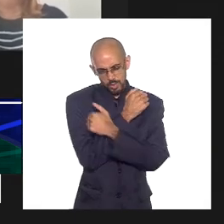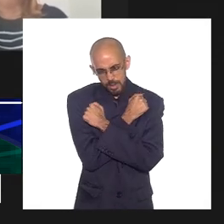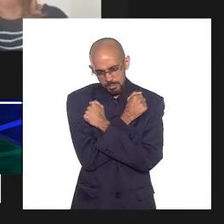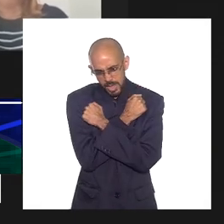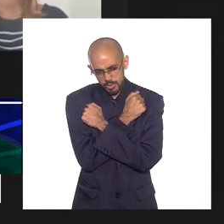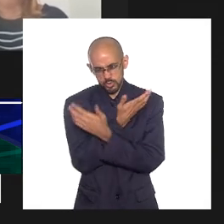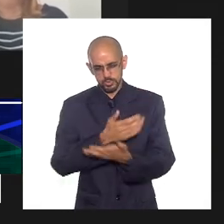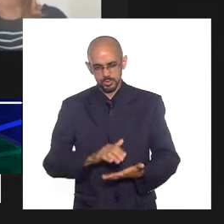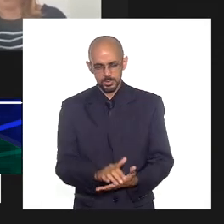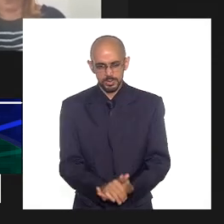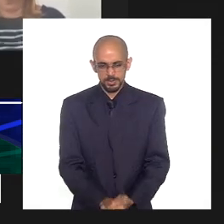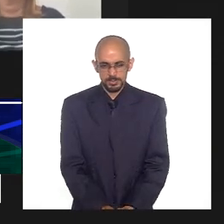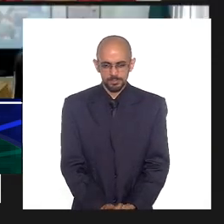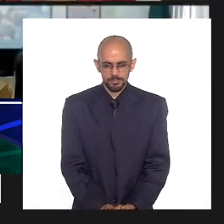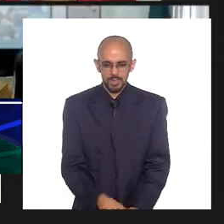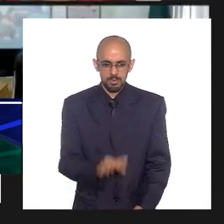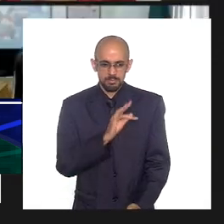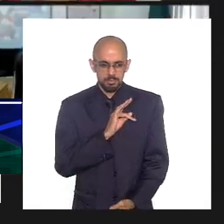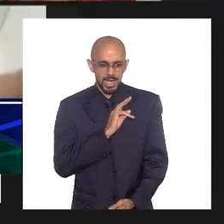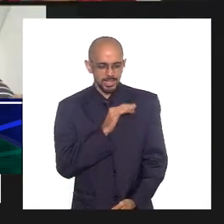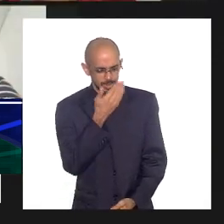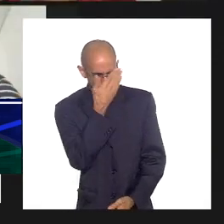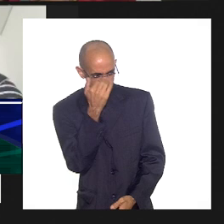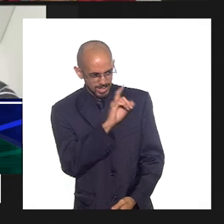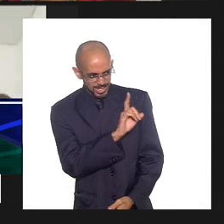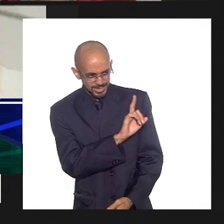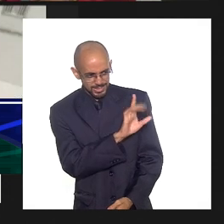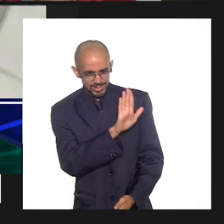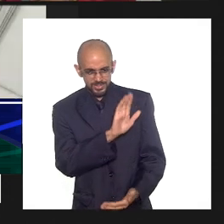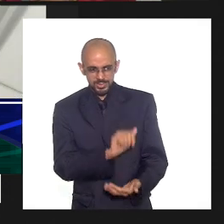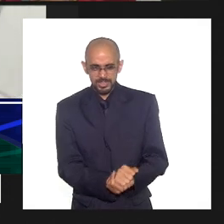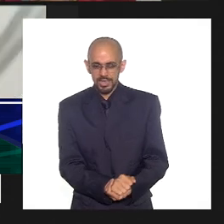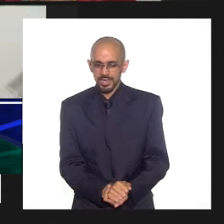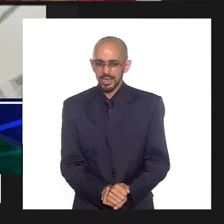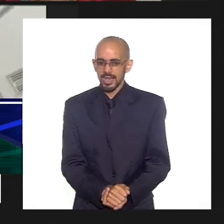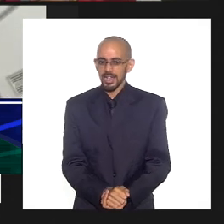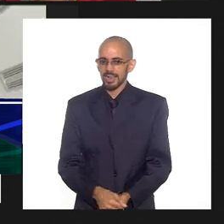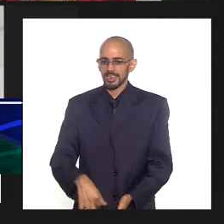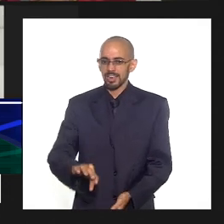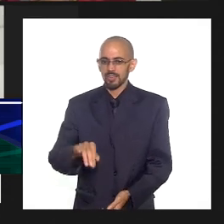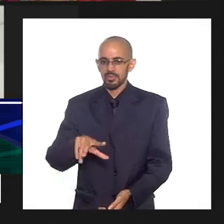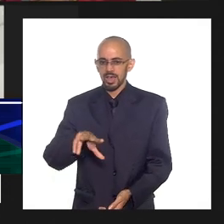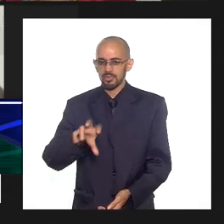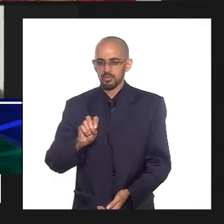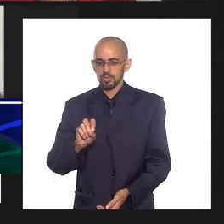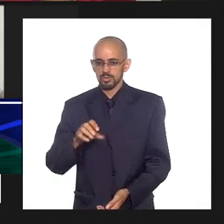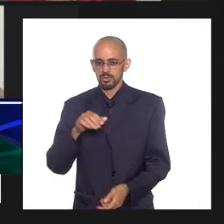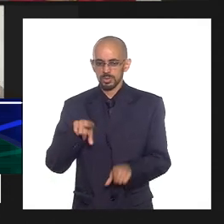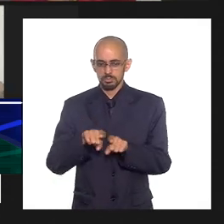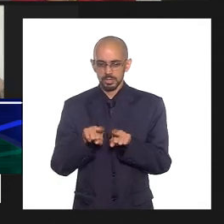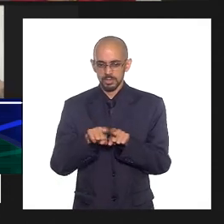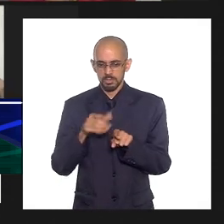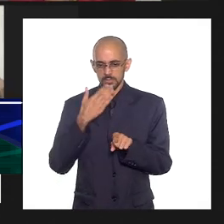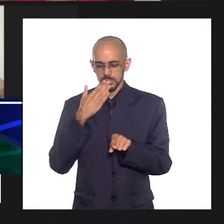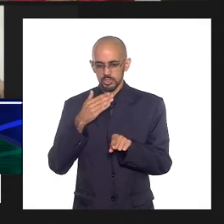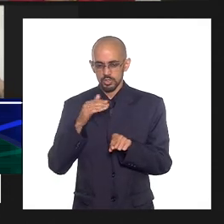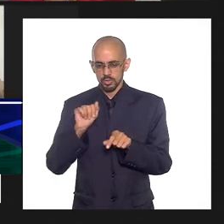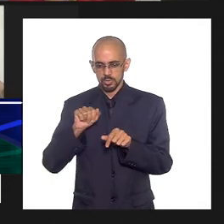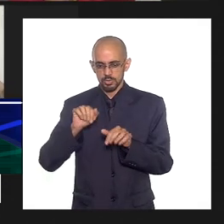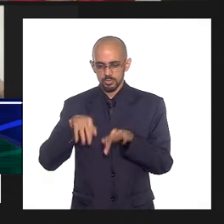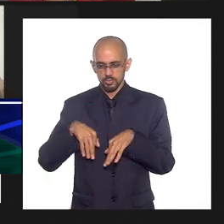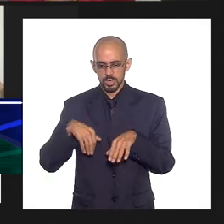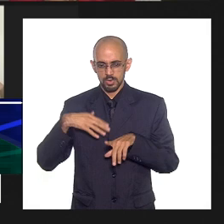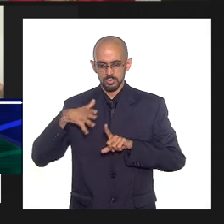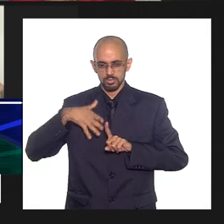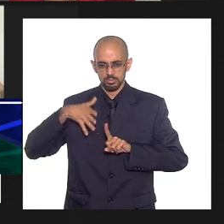deputado Marta, me escreve, por favor, no expediente final. Beijos, beijos. Hoje mais colorido aqui, viu, Marta? Estou